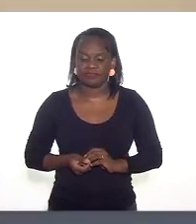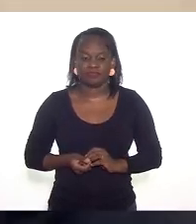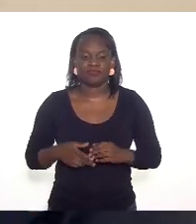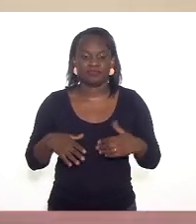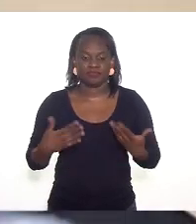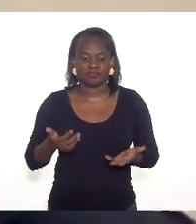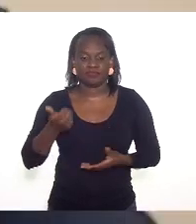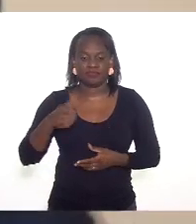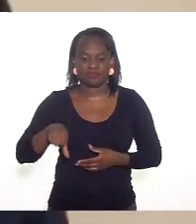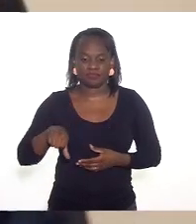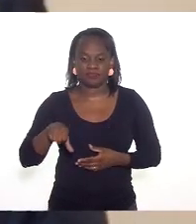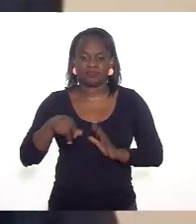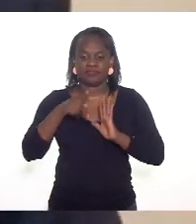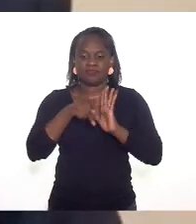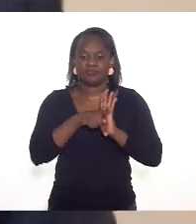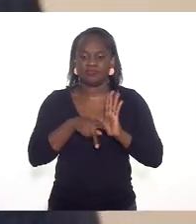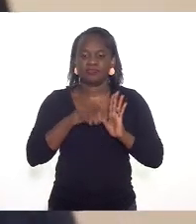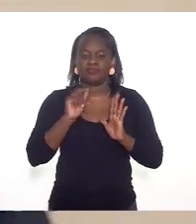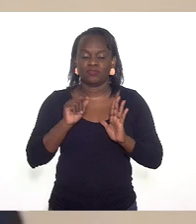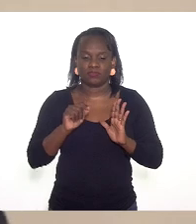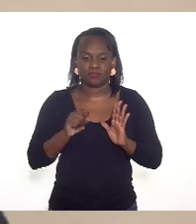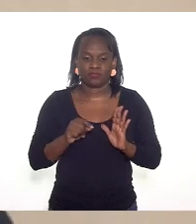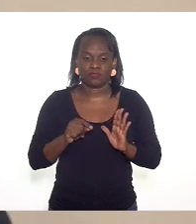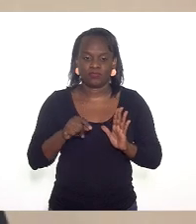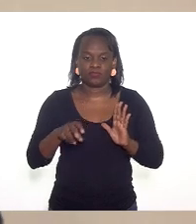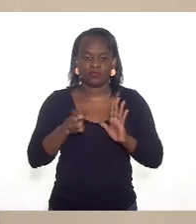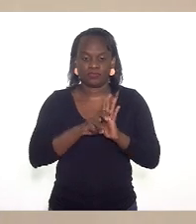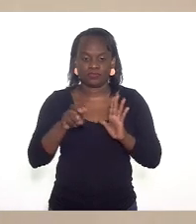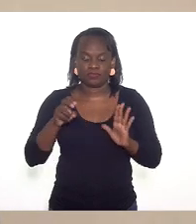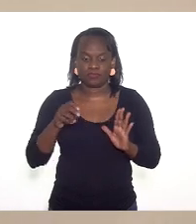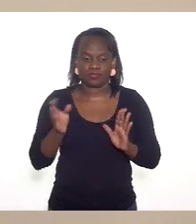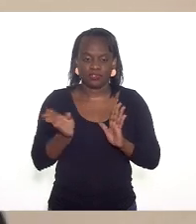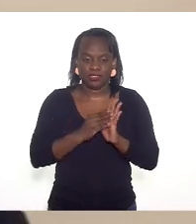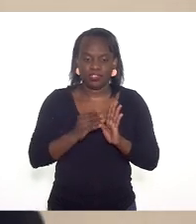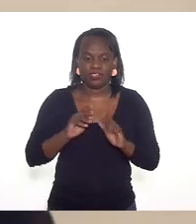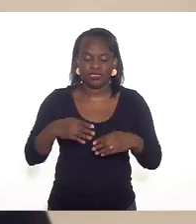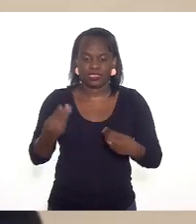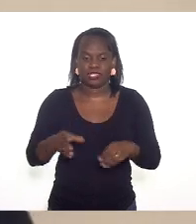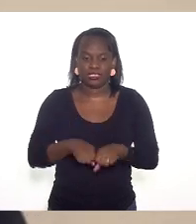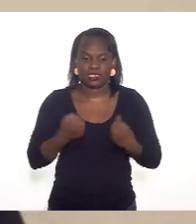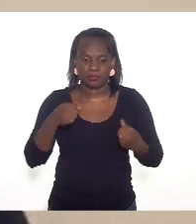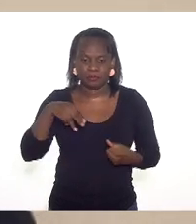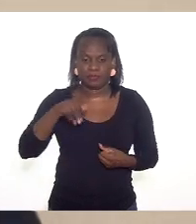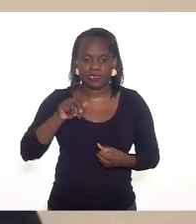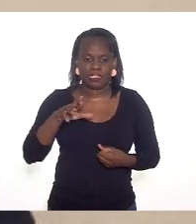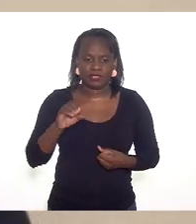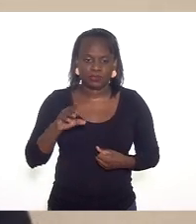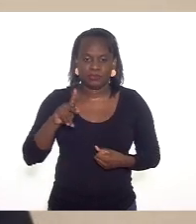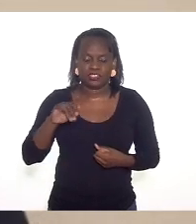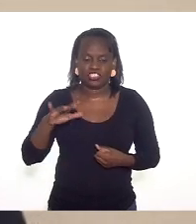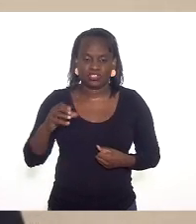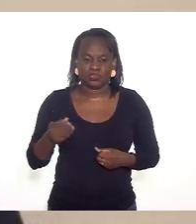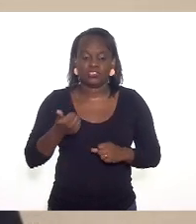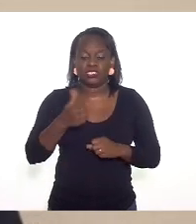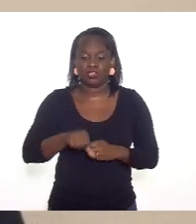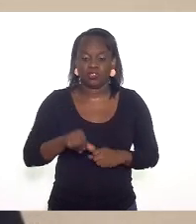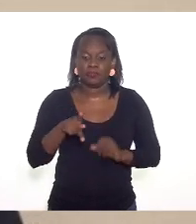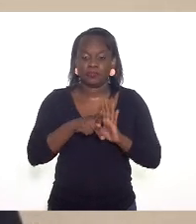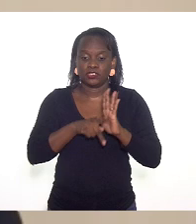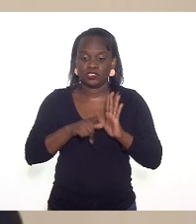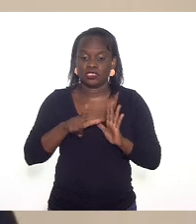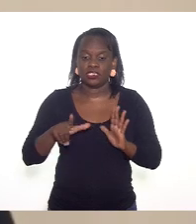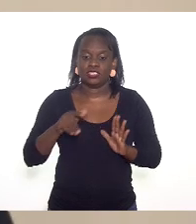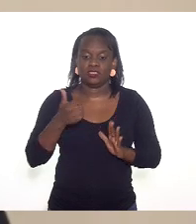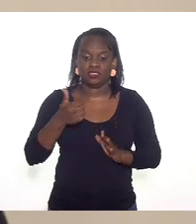Então, o 19 da pauta é o quinto, anexação prejudicabilidade. Relator deputado Márcio Pacheco. 19. Projeto de lei